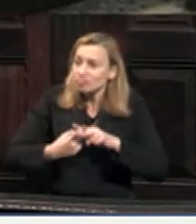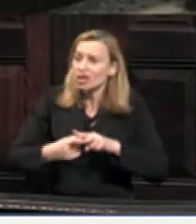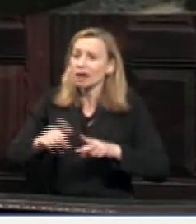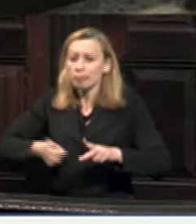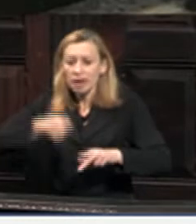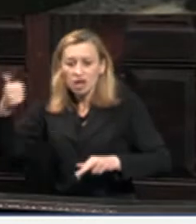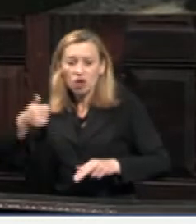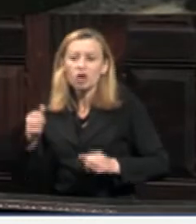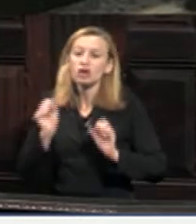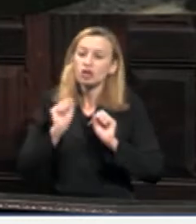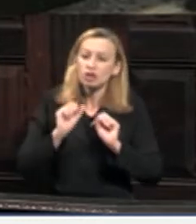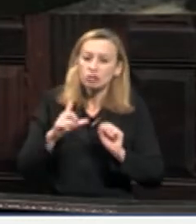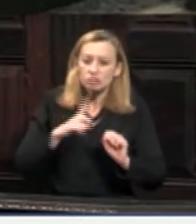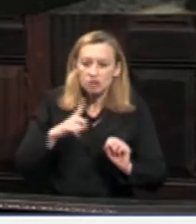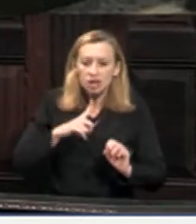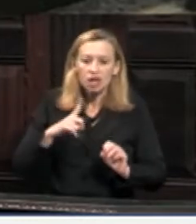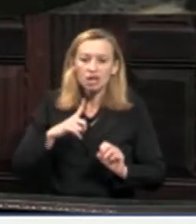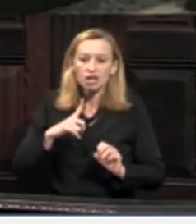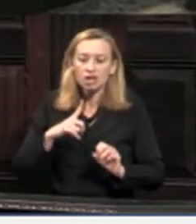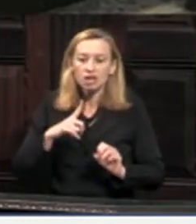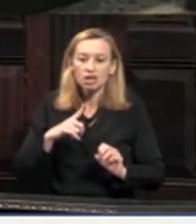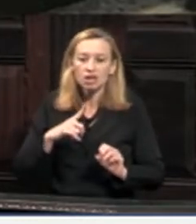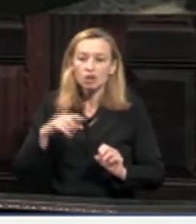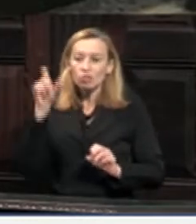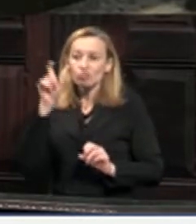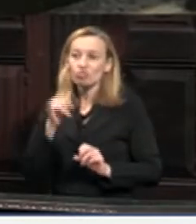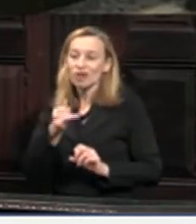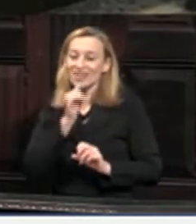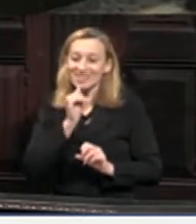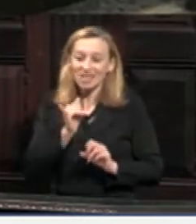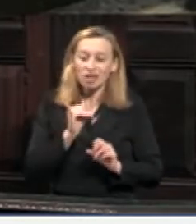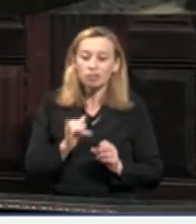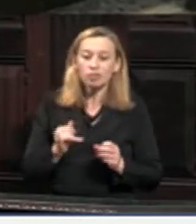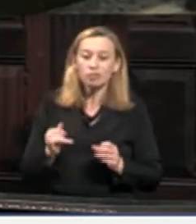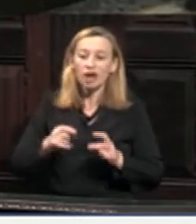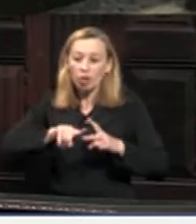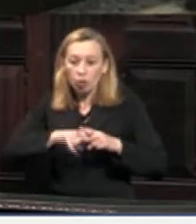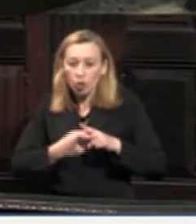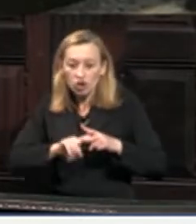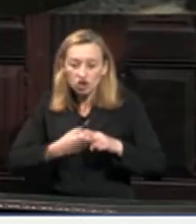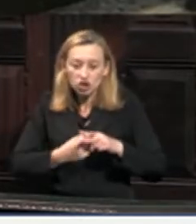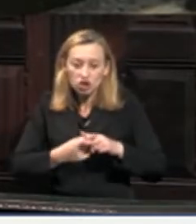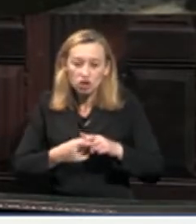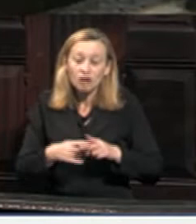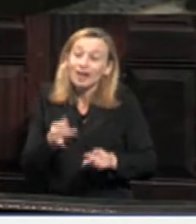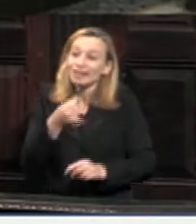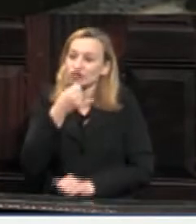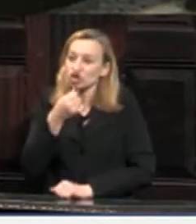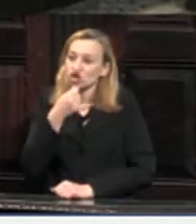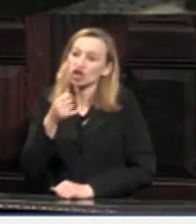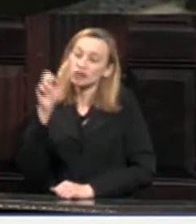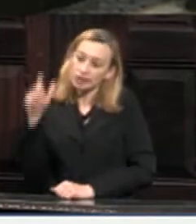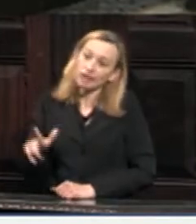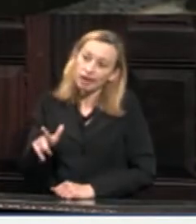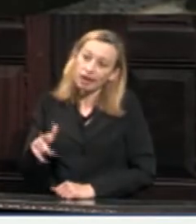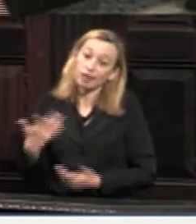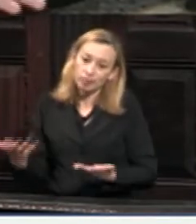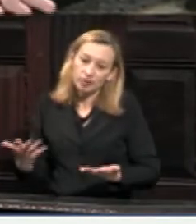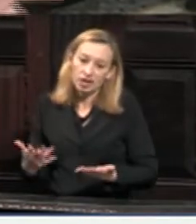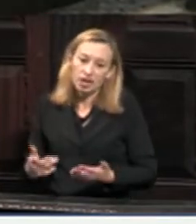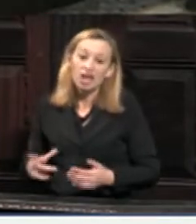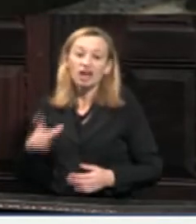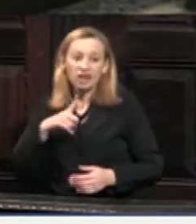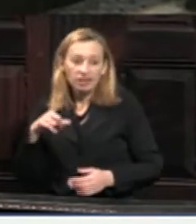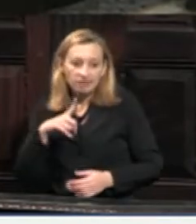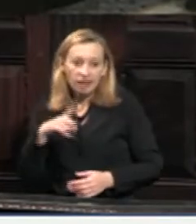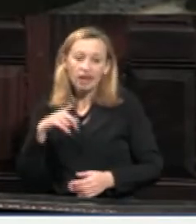com o Executivo corrigir essa tristeza que é o atendimento para o pobre. Quem tem plano de saúde é